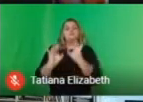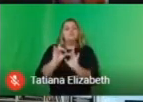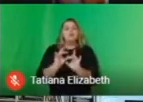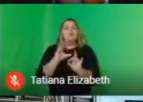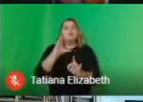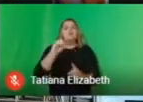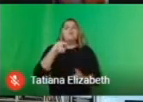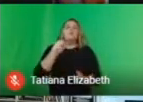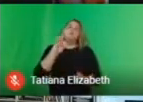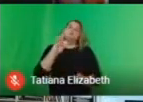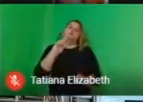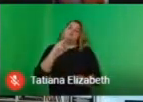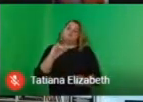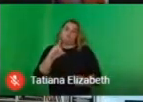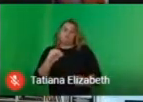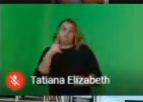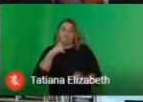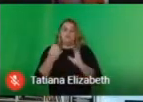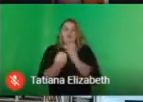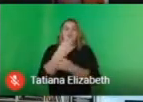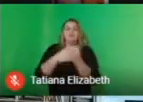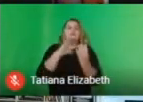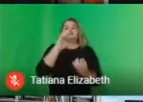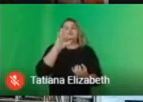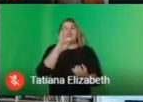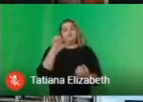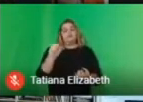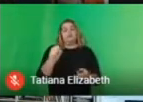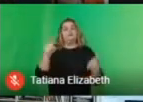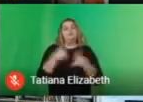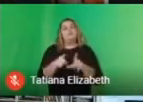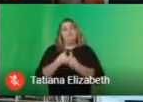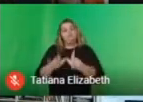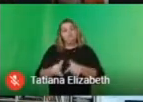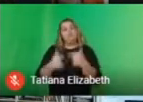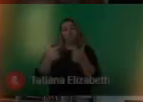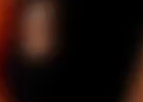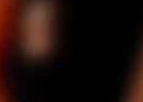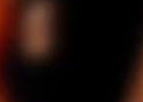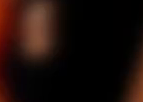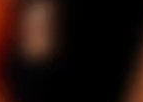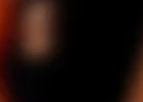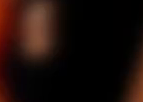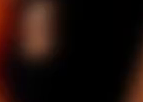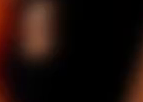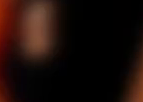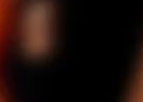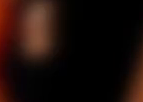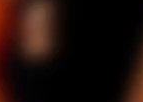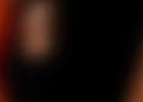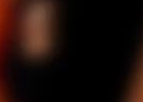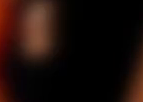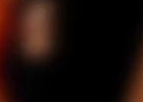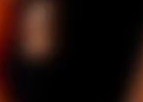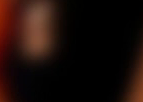CFP e pelo CFES, especialmente para a mobilização do Vota Fundeb. Na próxima quarta-feira,